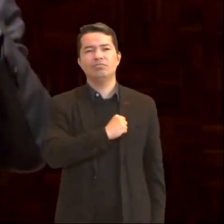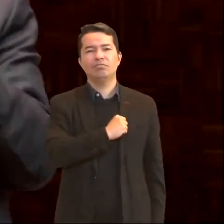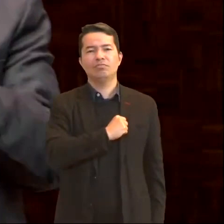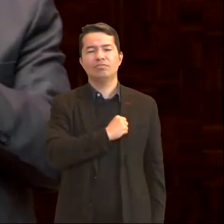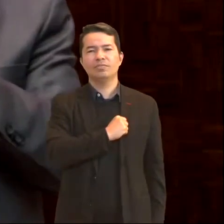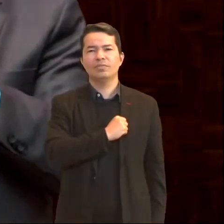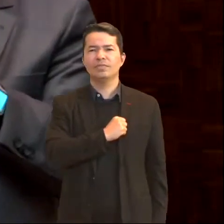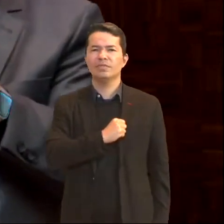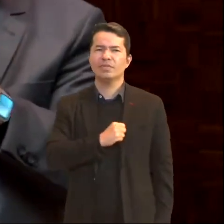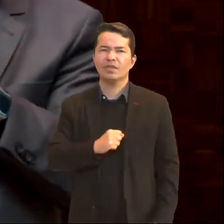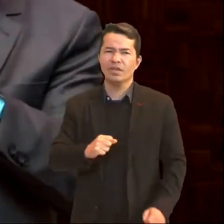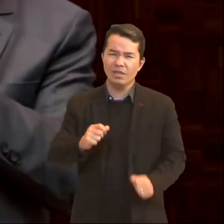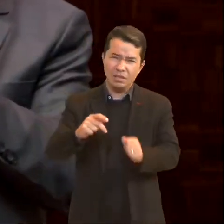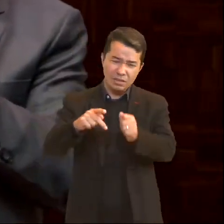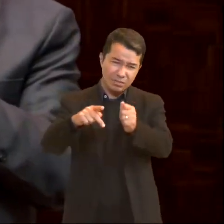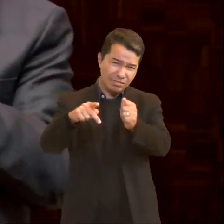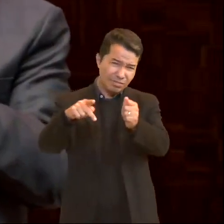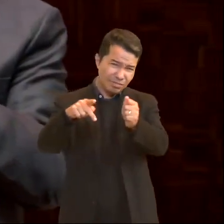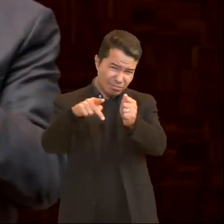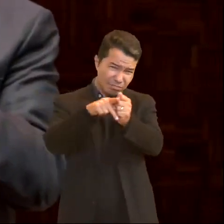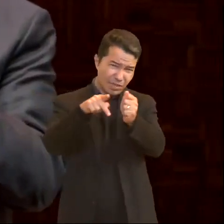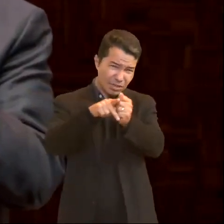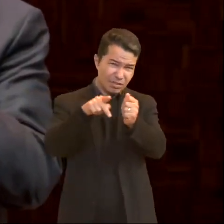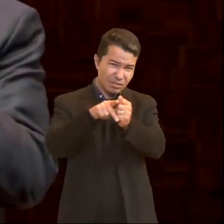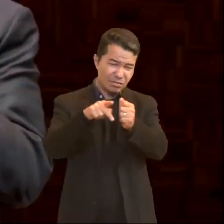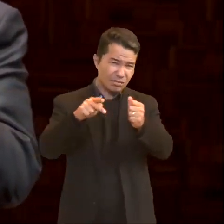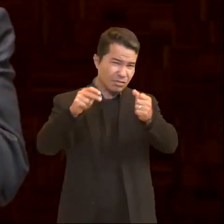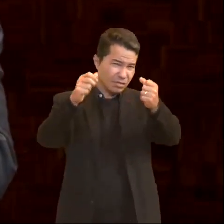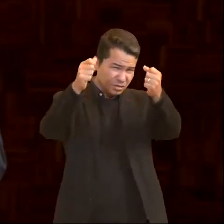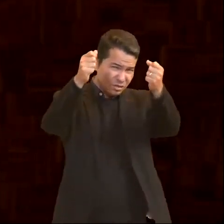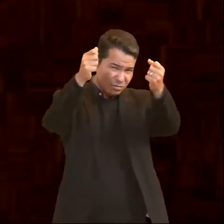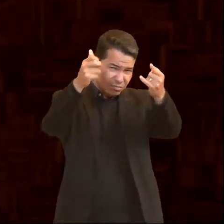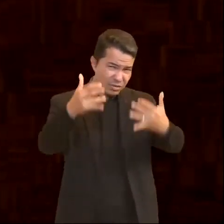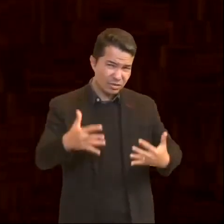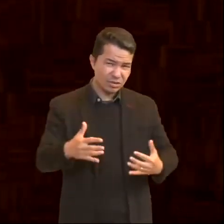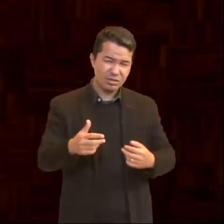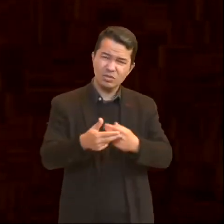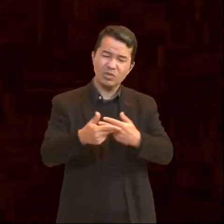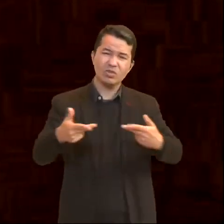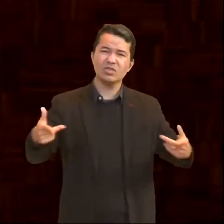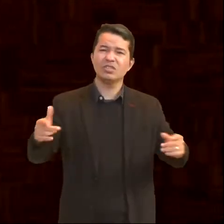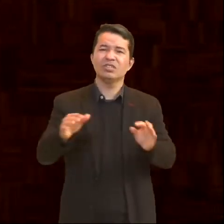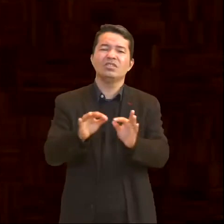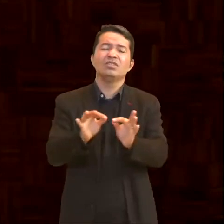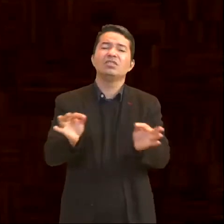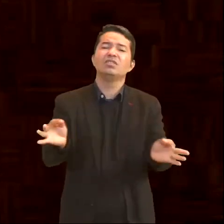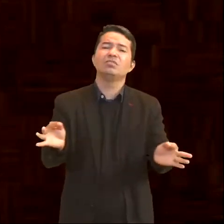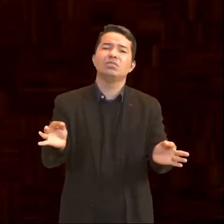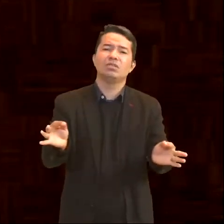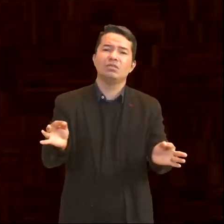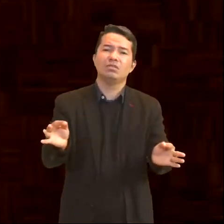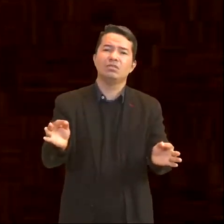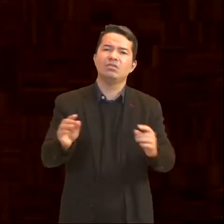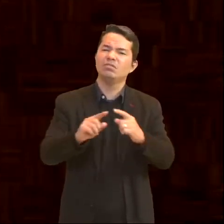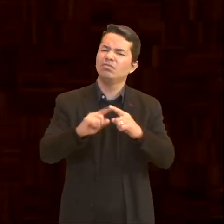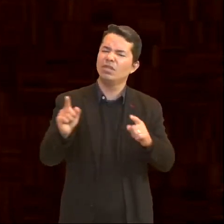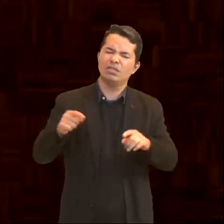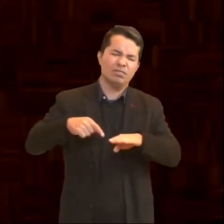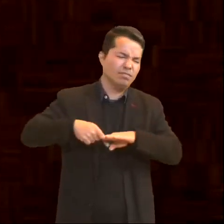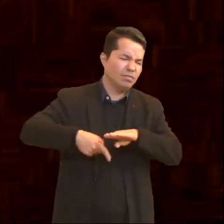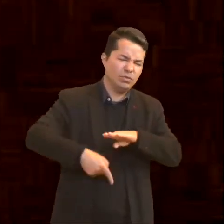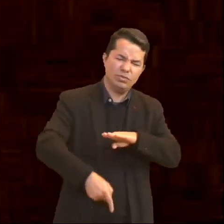O que Pedro está dizendo é uma coisa simples demais, mas profunda.